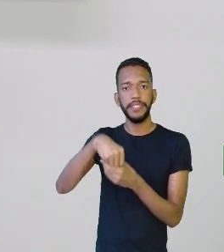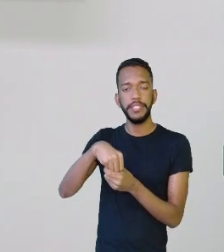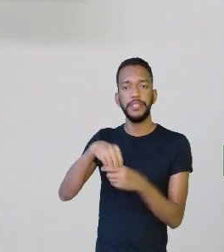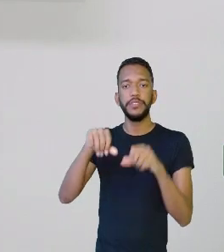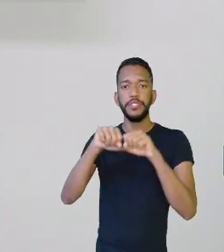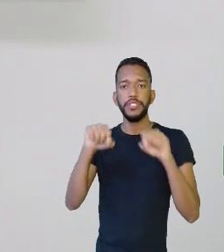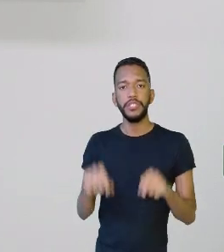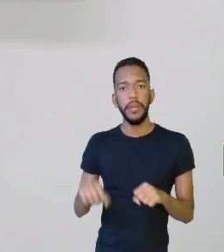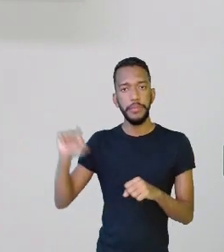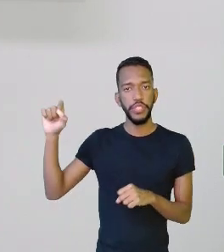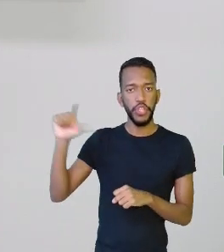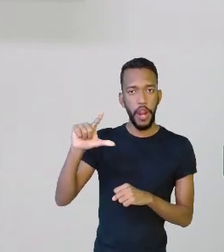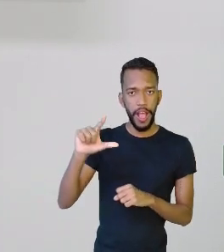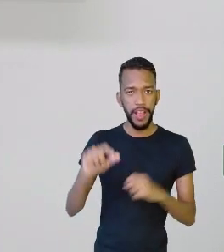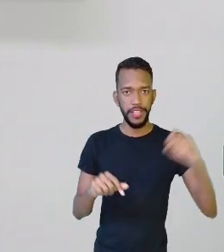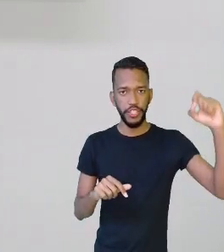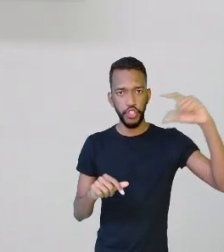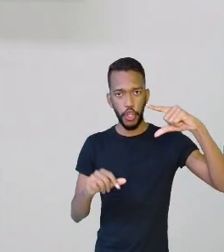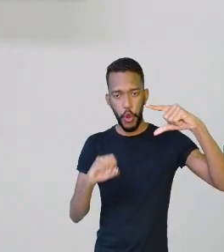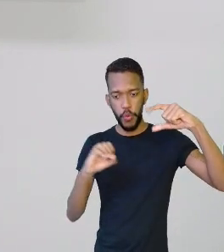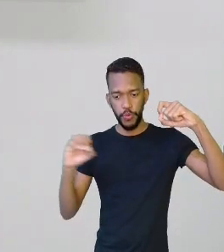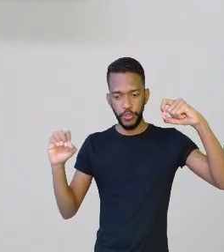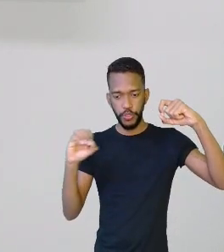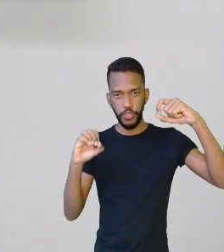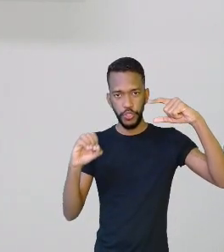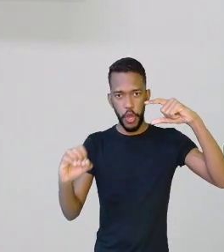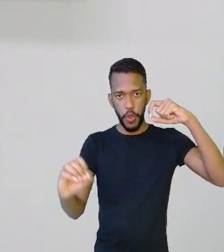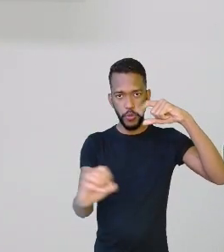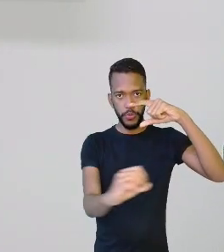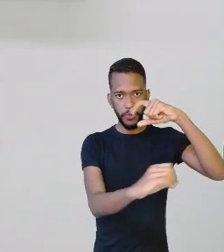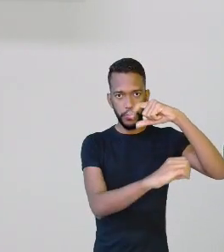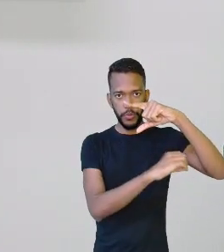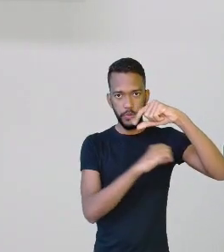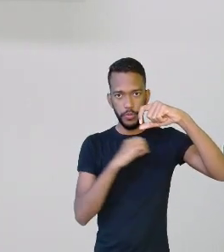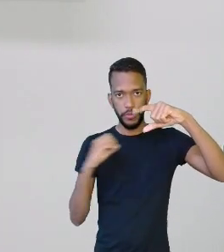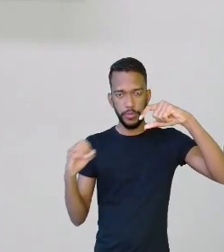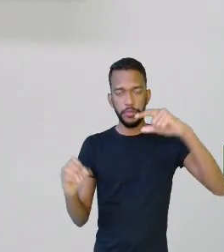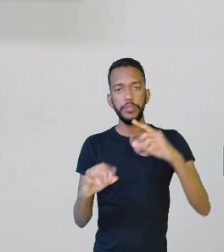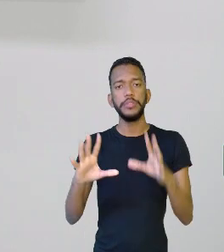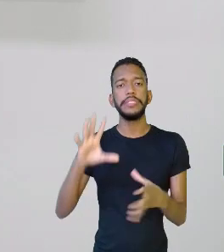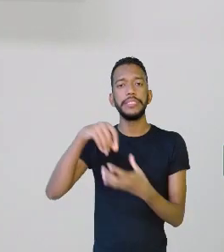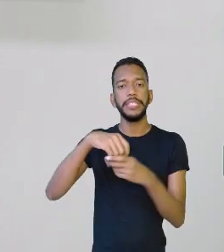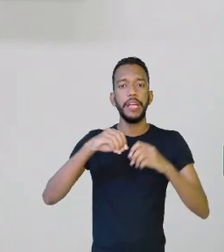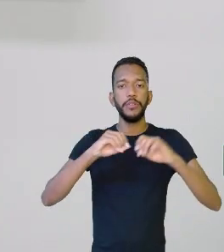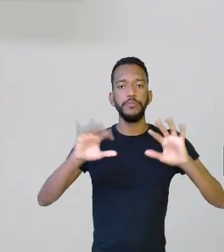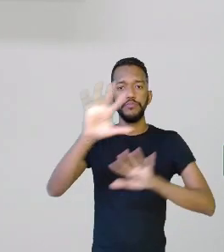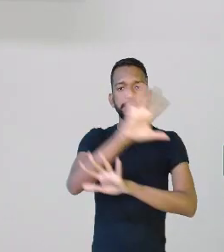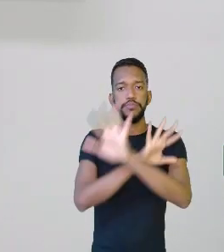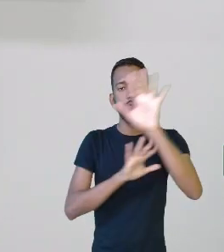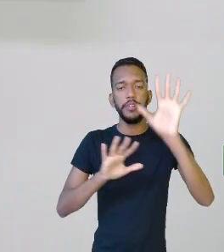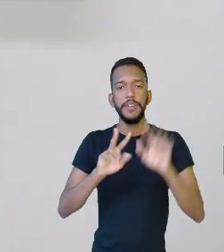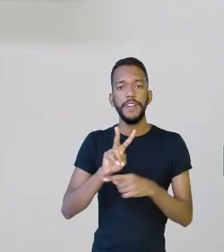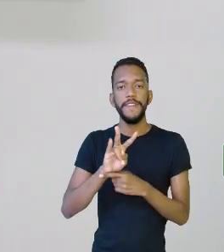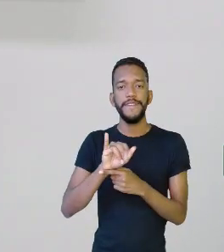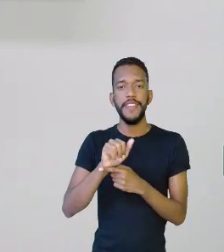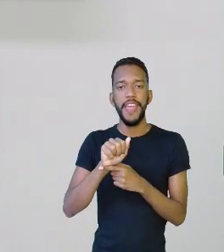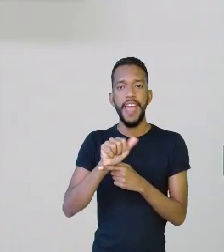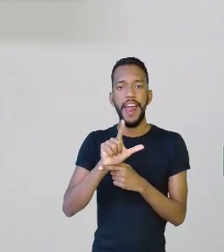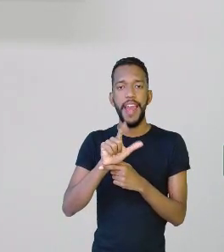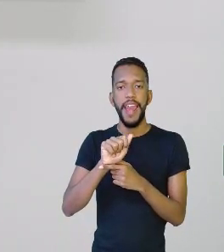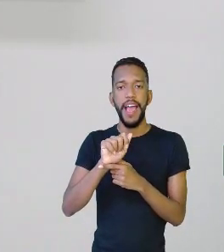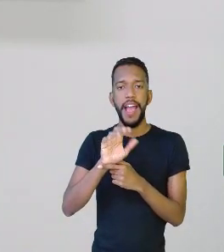solar, e o sistema solar estava dentro de uma galáxia chamada Via Láctea. Então, na aula de hoje, a gente